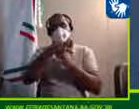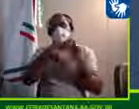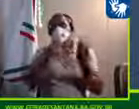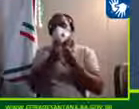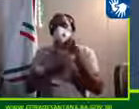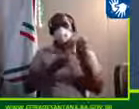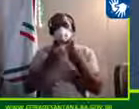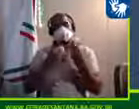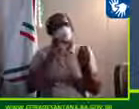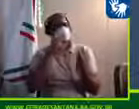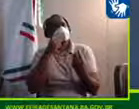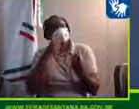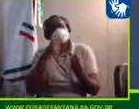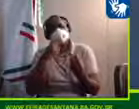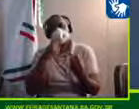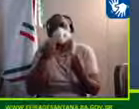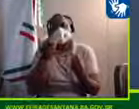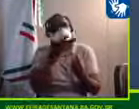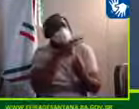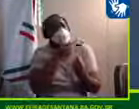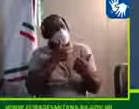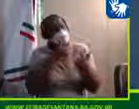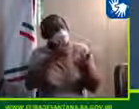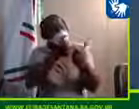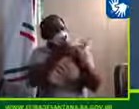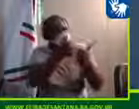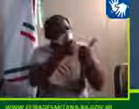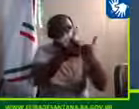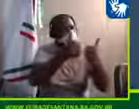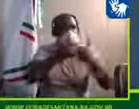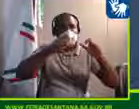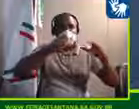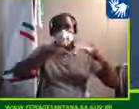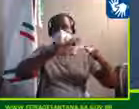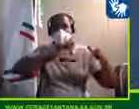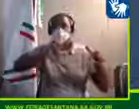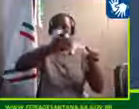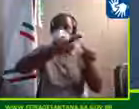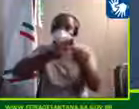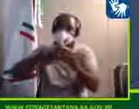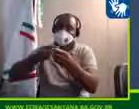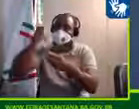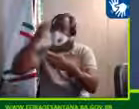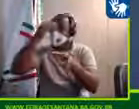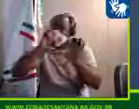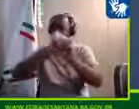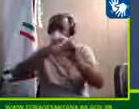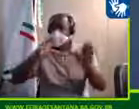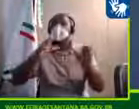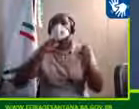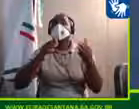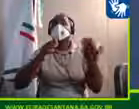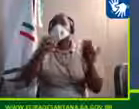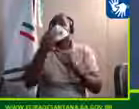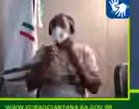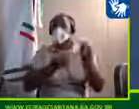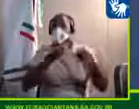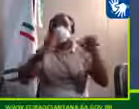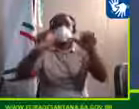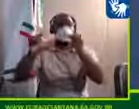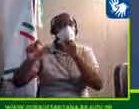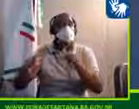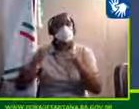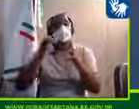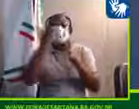braço suficiente para poder chegar mais próximo nos distritos. E entendo que nos distritos também, nos lugares que eu